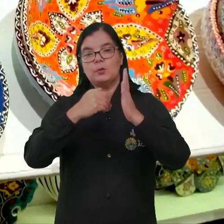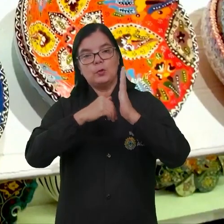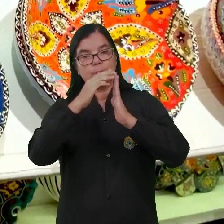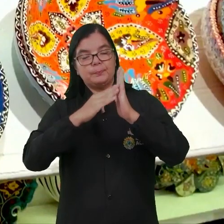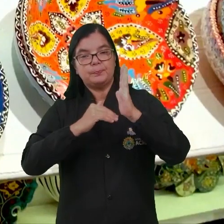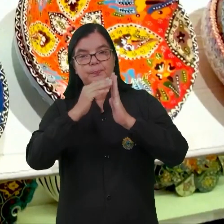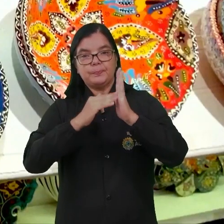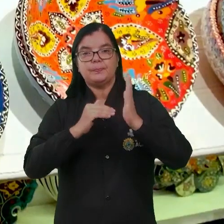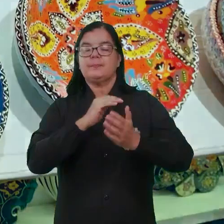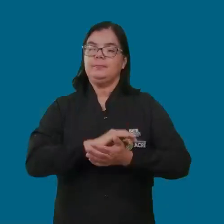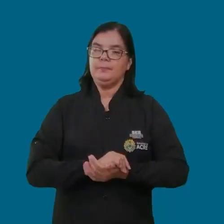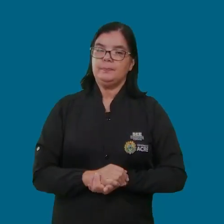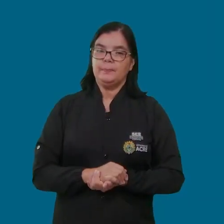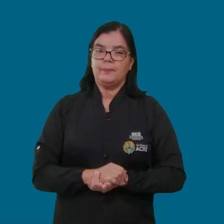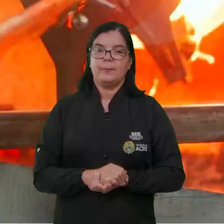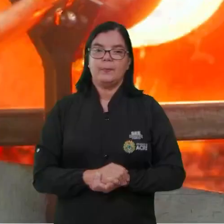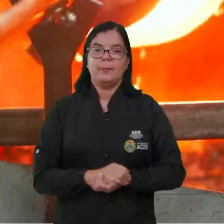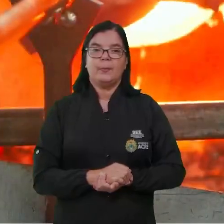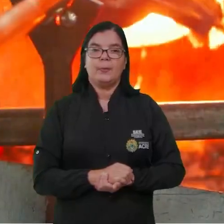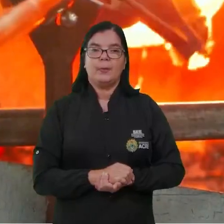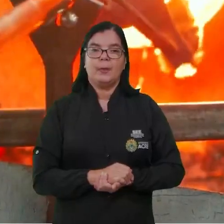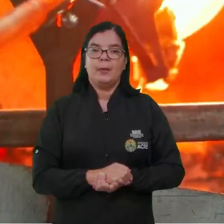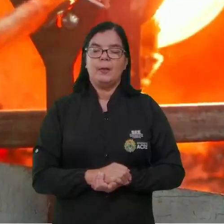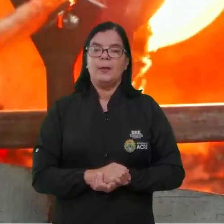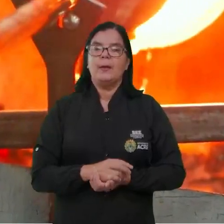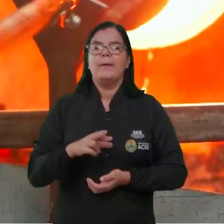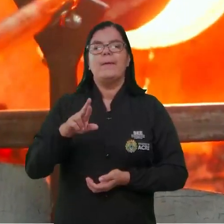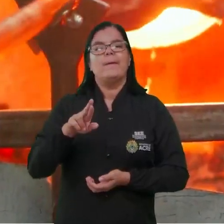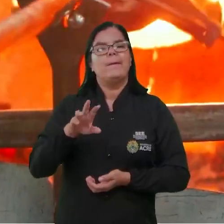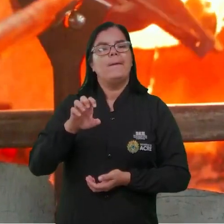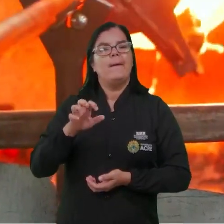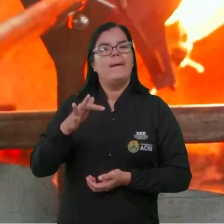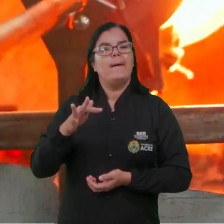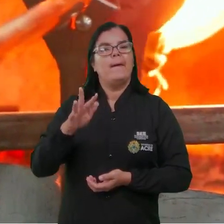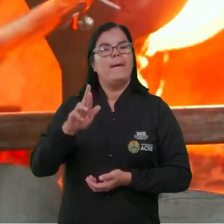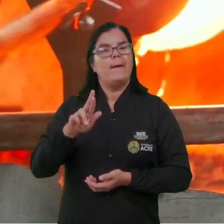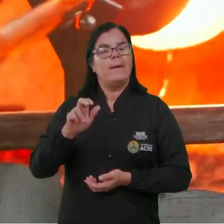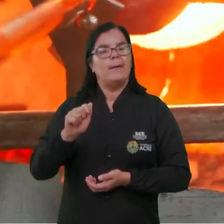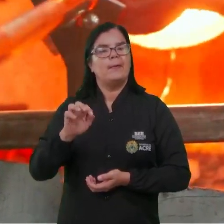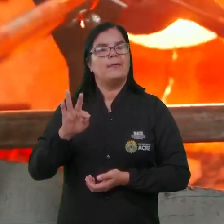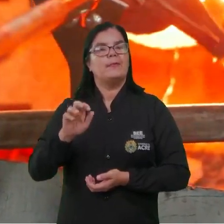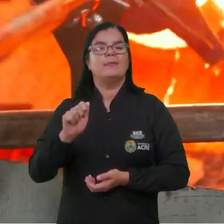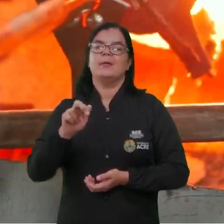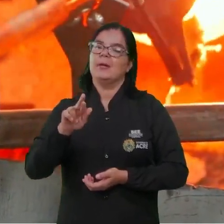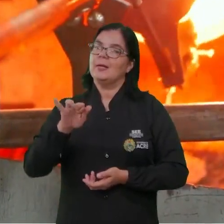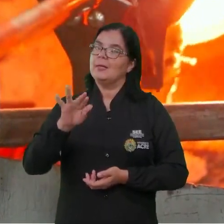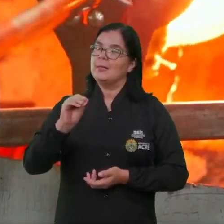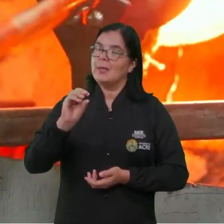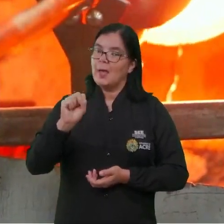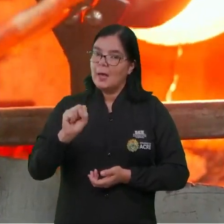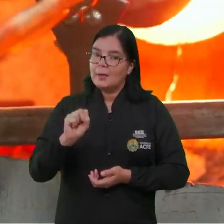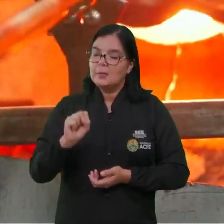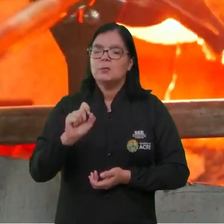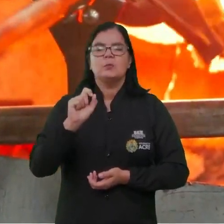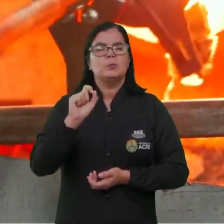azulejos e revestimentos esmaltados. A nossa próxima categoria são